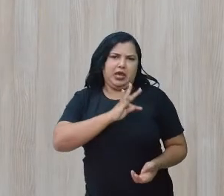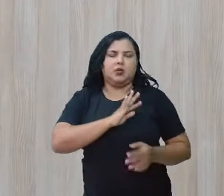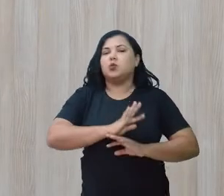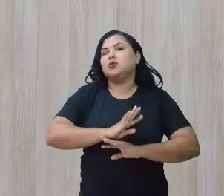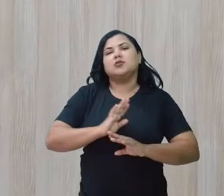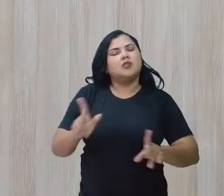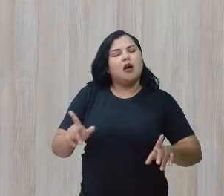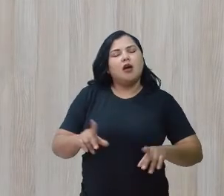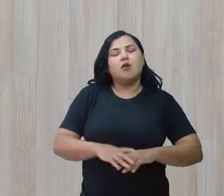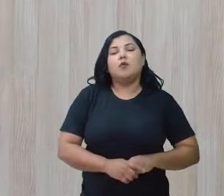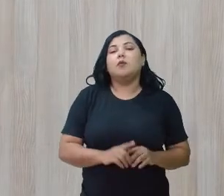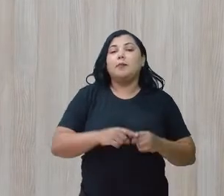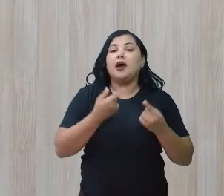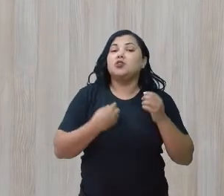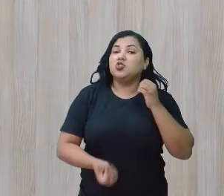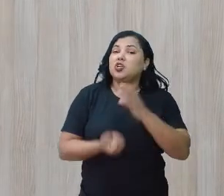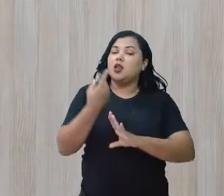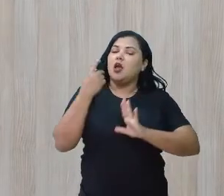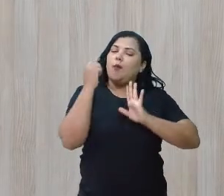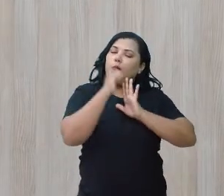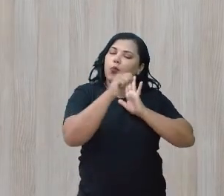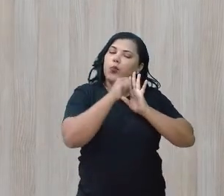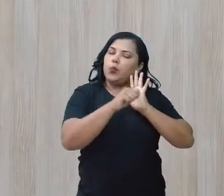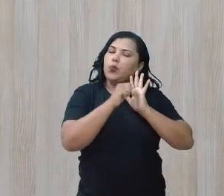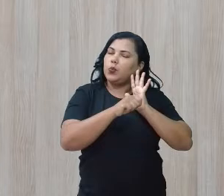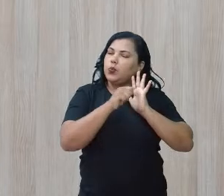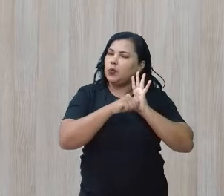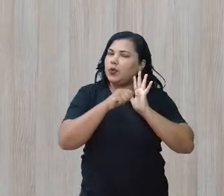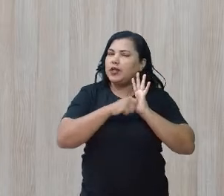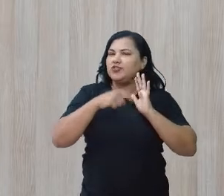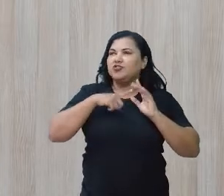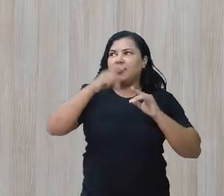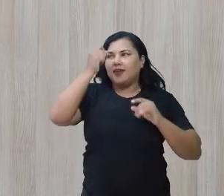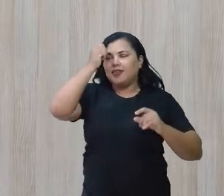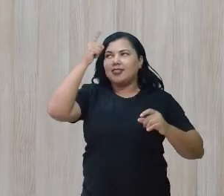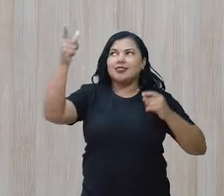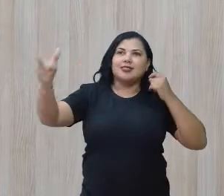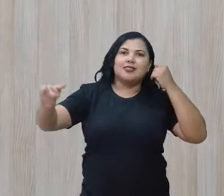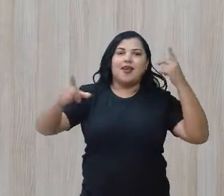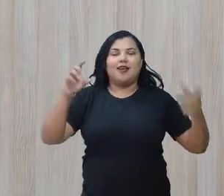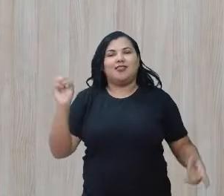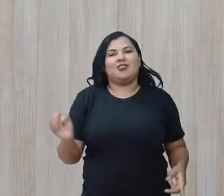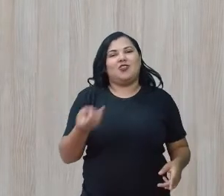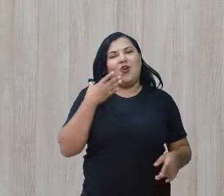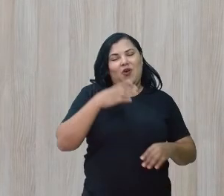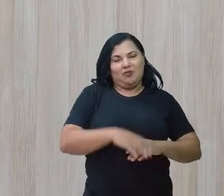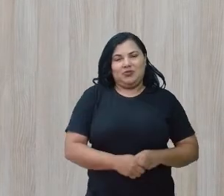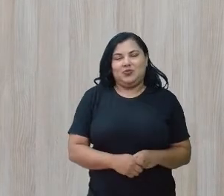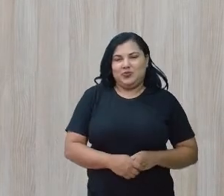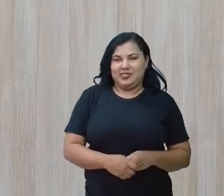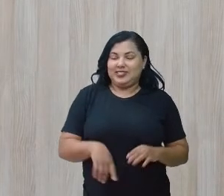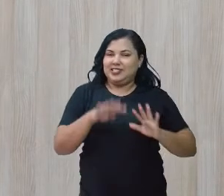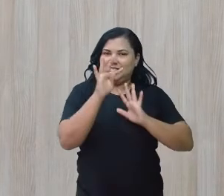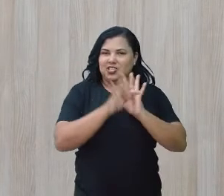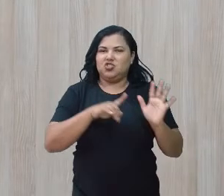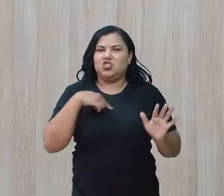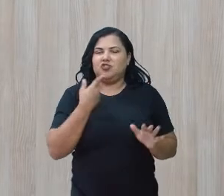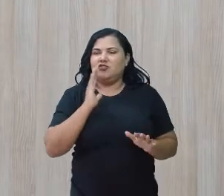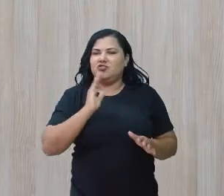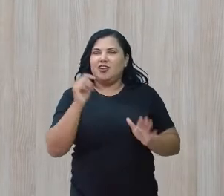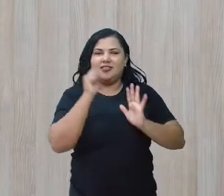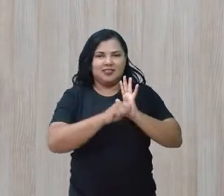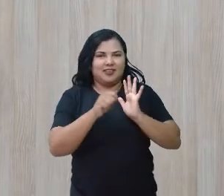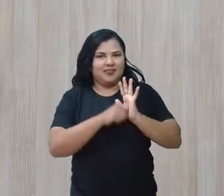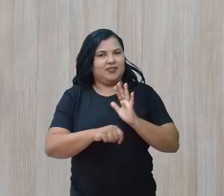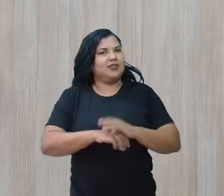gente produz um texto, a gente tem insights, ou seja, ideias novas sobre esse texto que a gente já escreveu, de